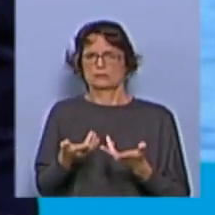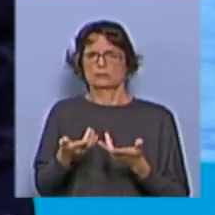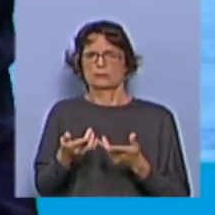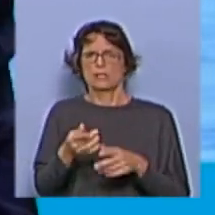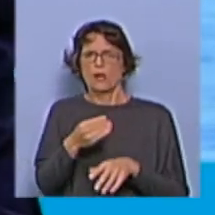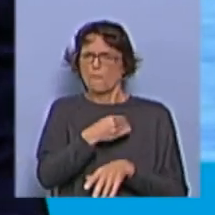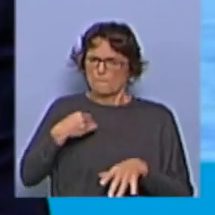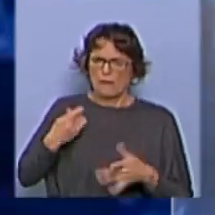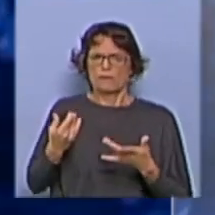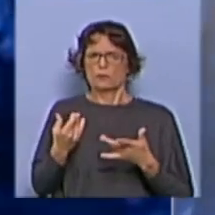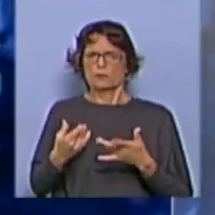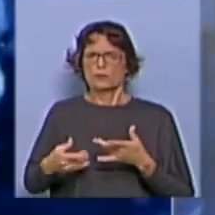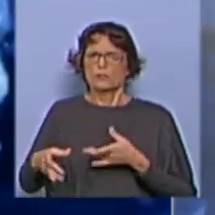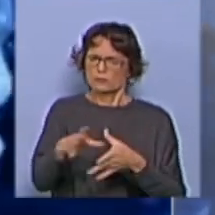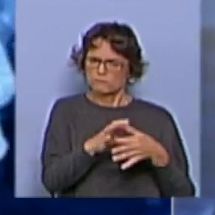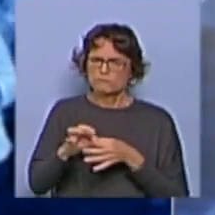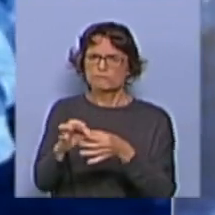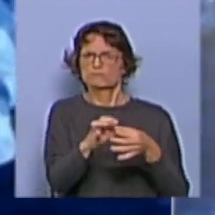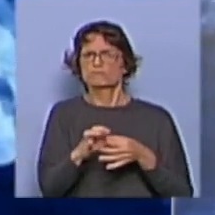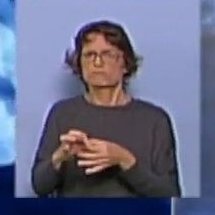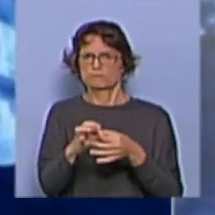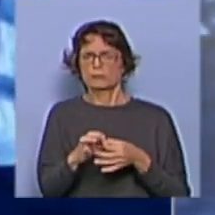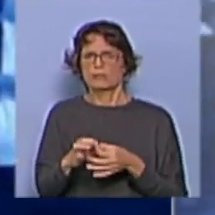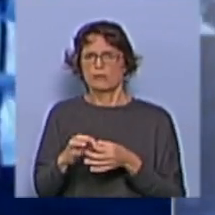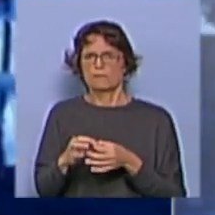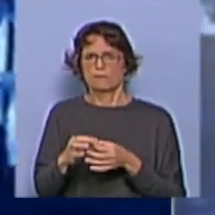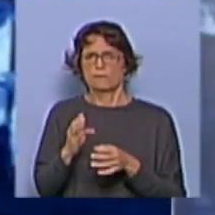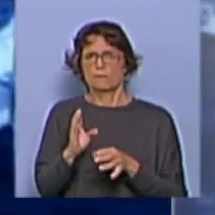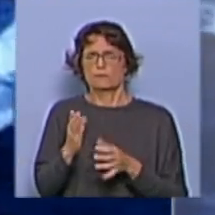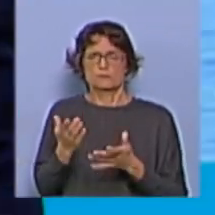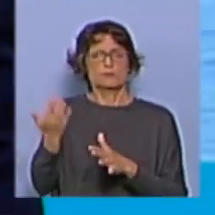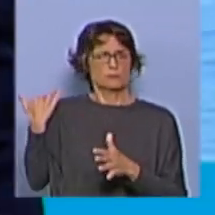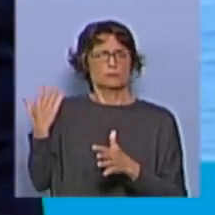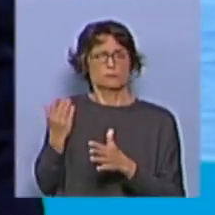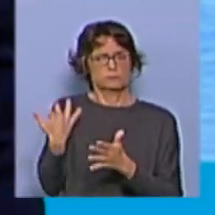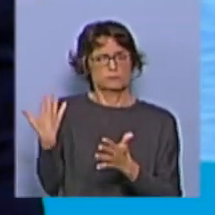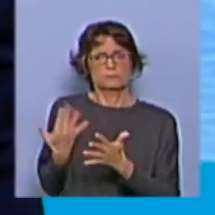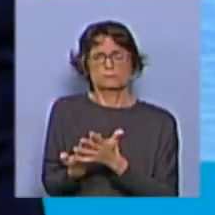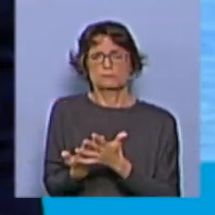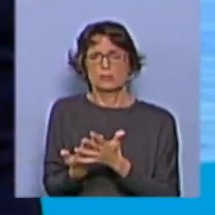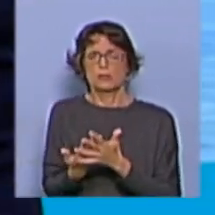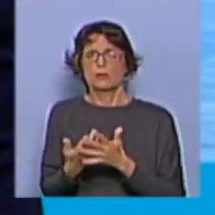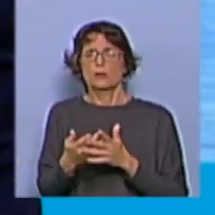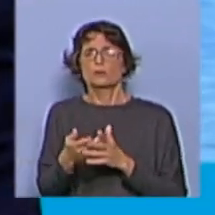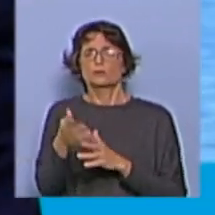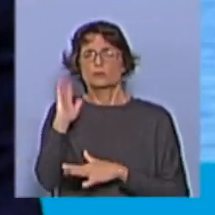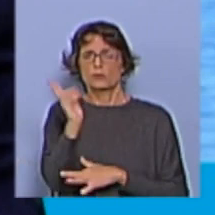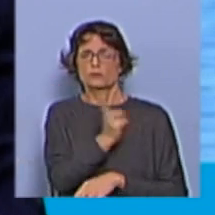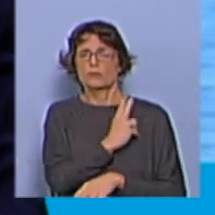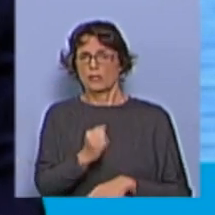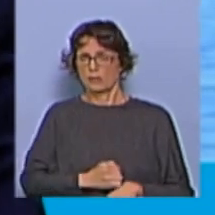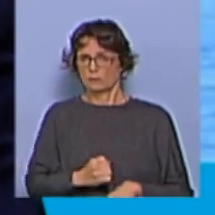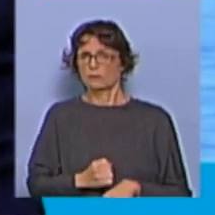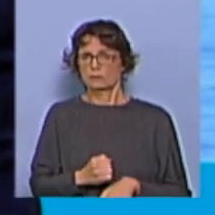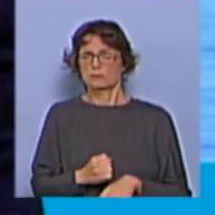médicos conhecidos e que colaboravam já connosco, deva-se dizer, num seminário que decorria na Universidade Católica, o Seminário Lonergan, onde